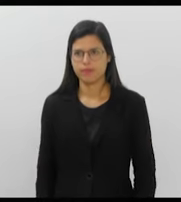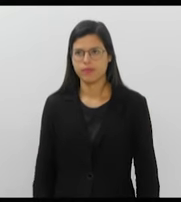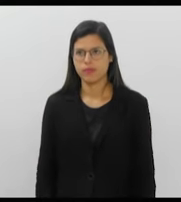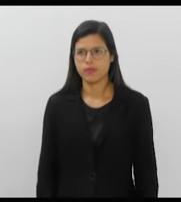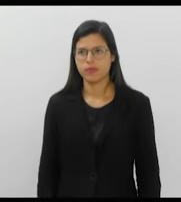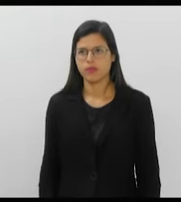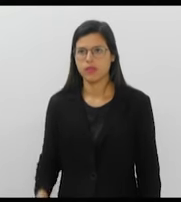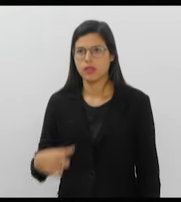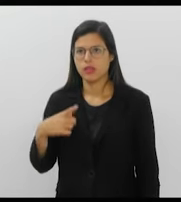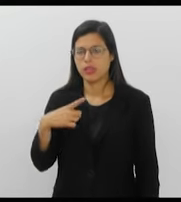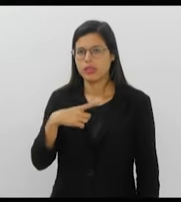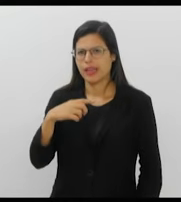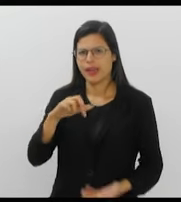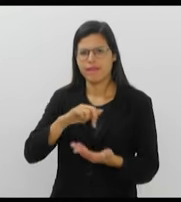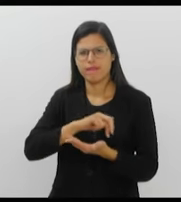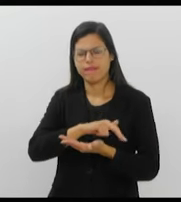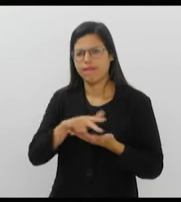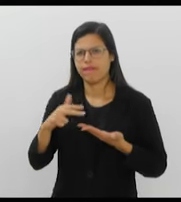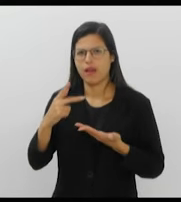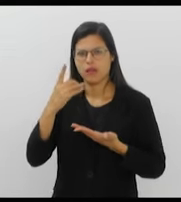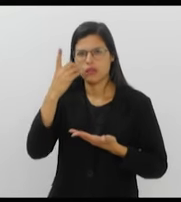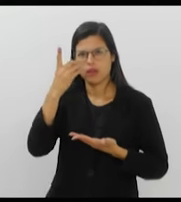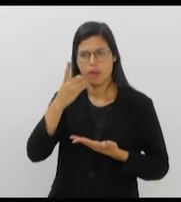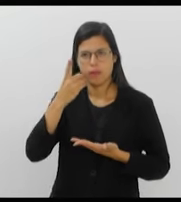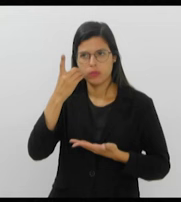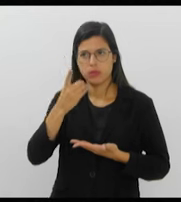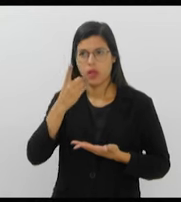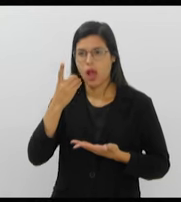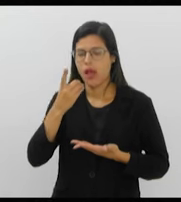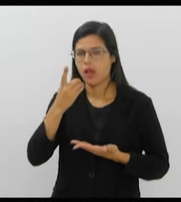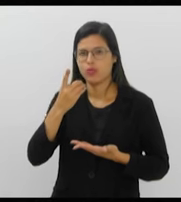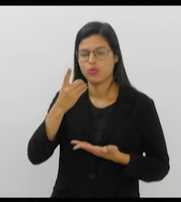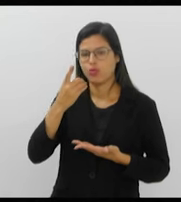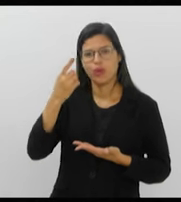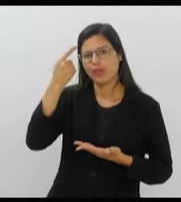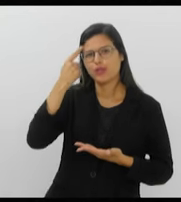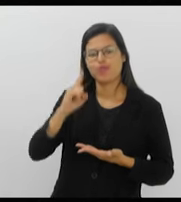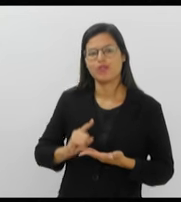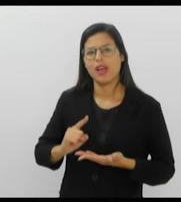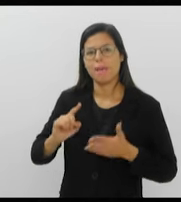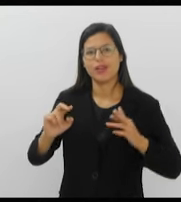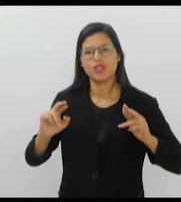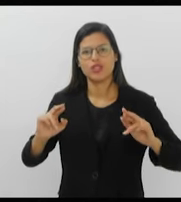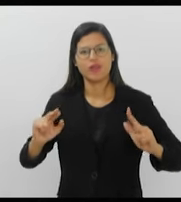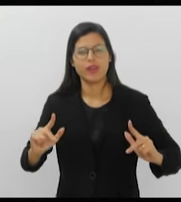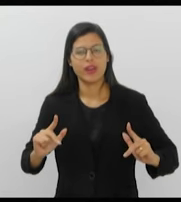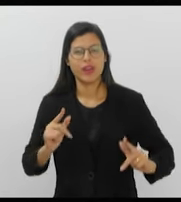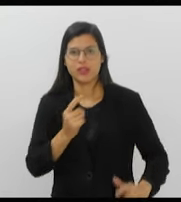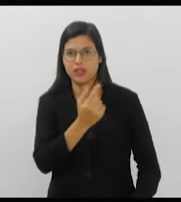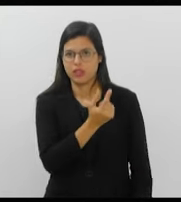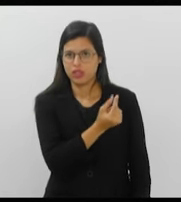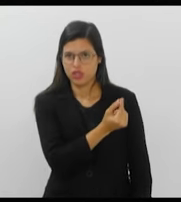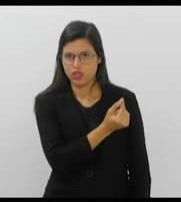Tem muito deputado que não entende a diferença entre preço